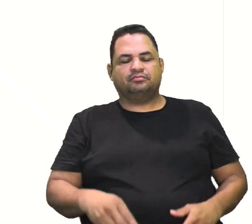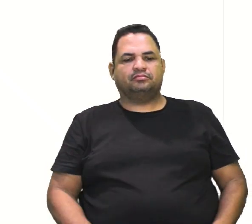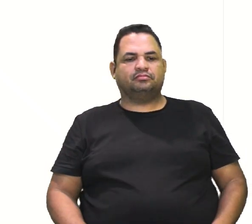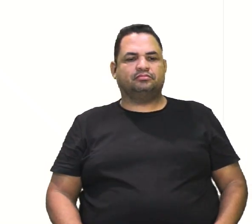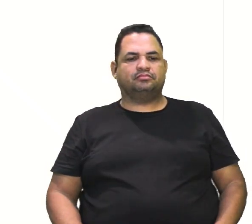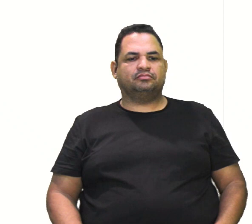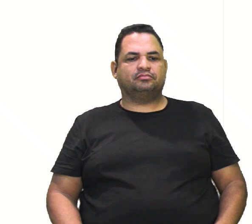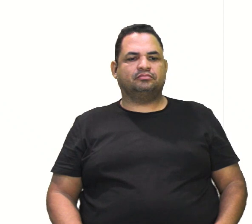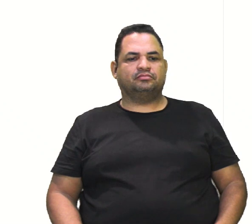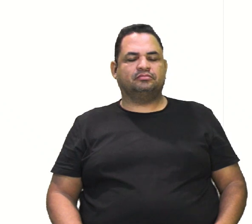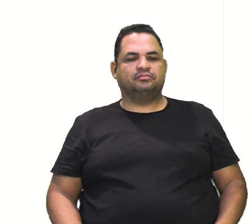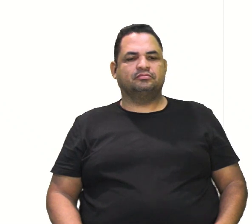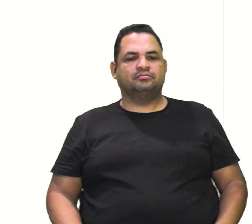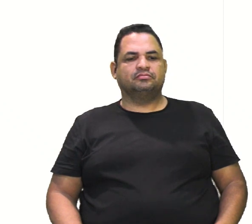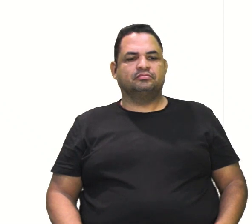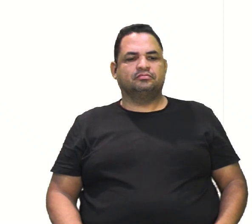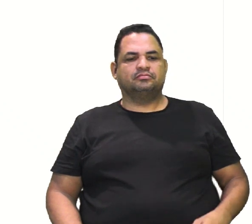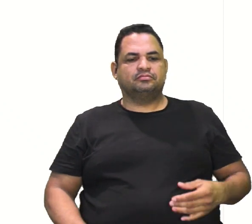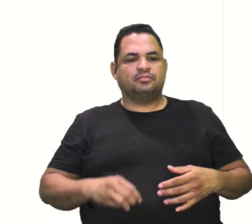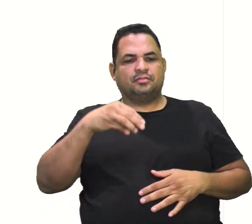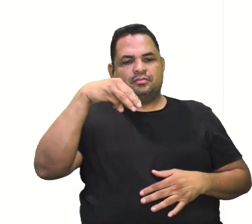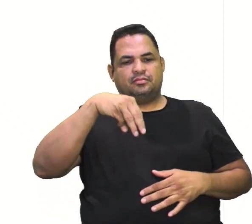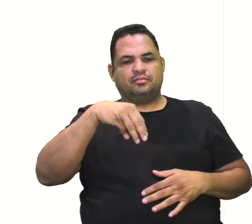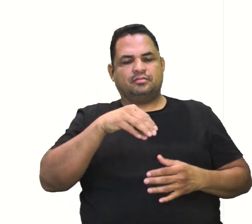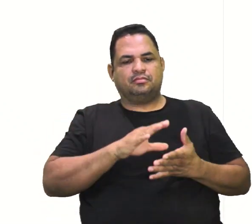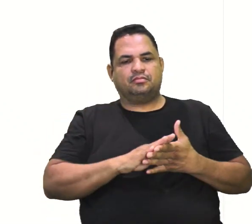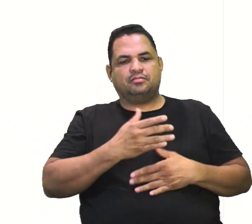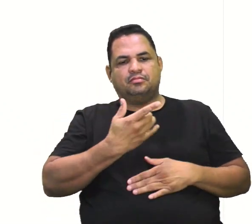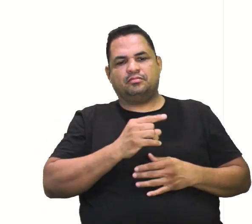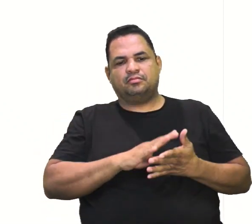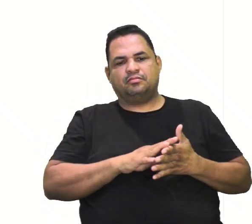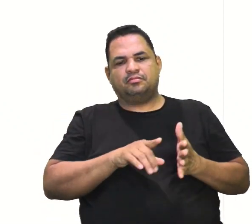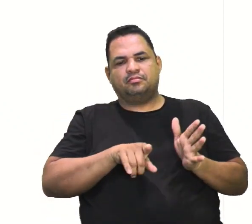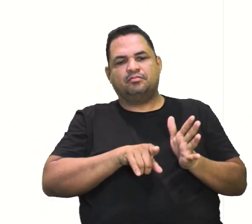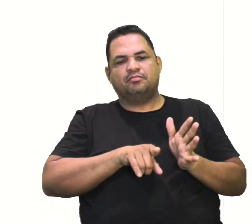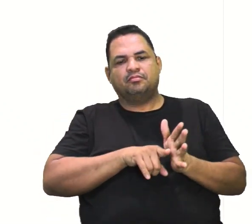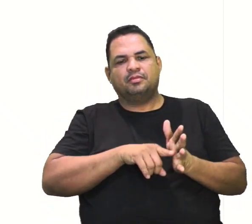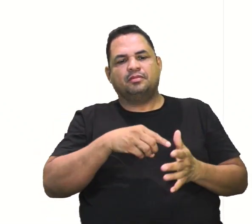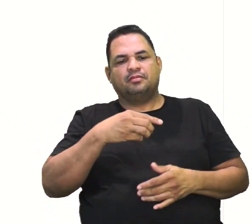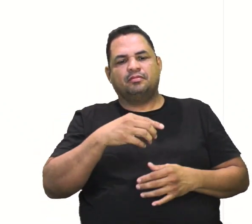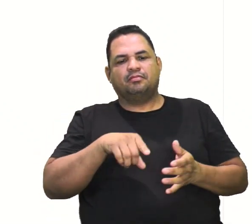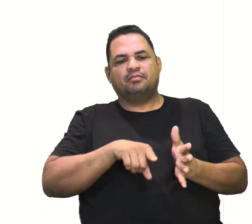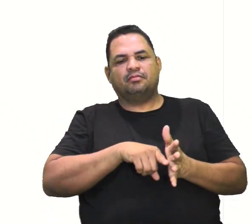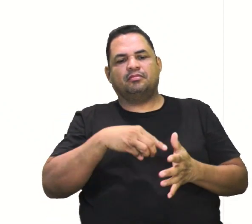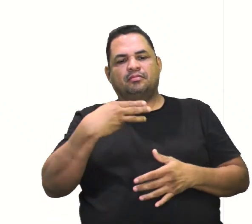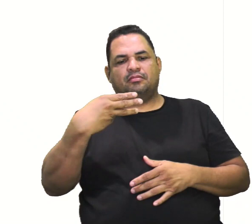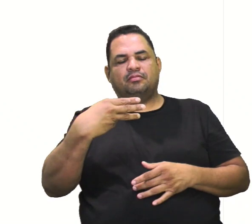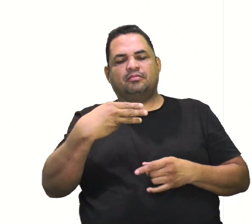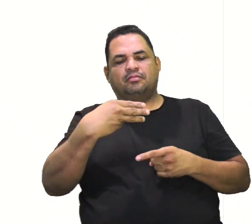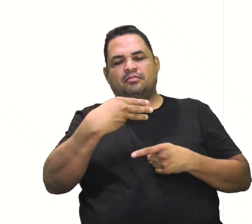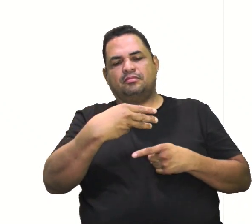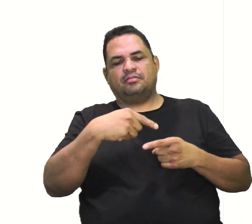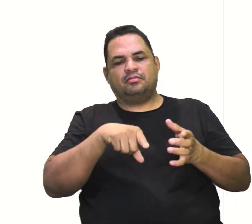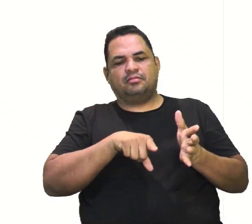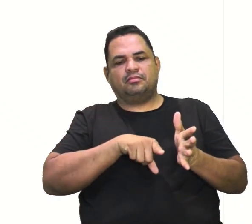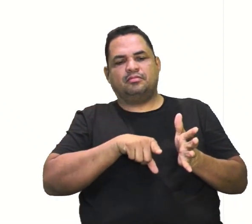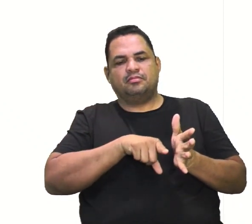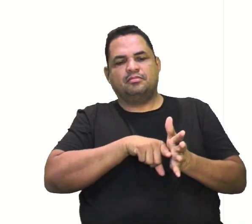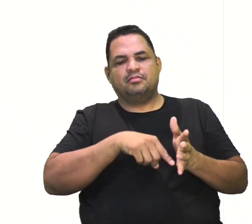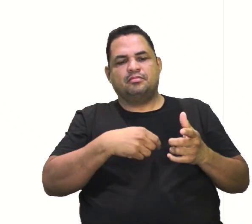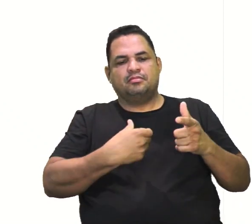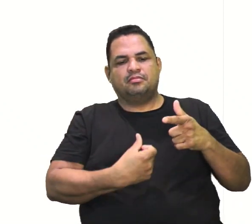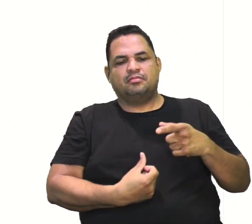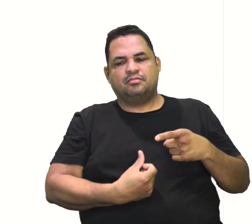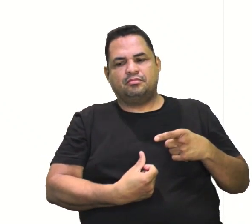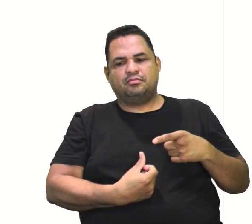3, pronto. Vamos lá, então, o meu M vai ser quem? Eu devo 1 e devo 2? Deve 3. Devo 3. Eu devo 3 e devo 3?